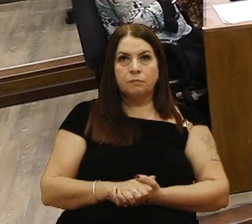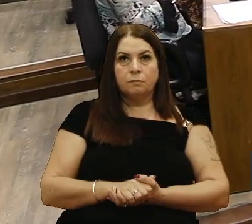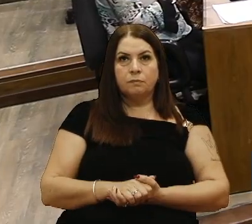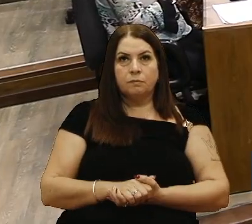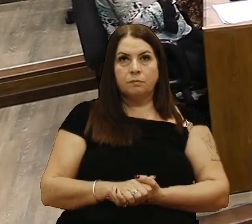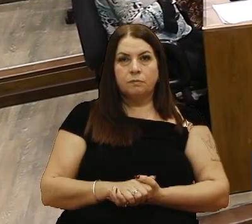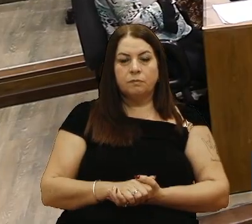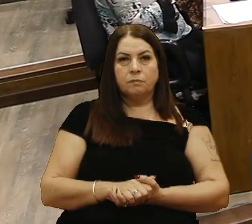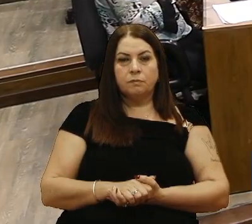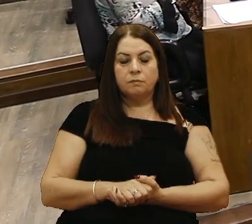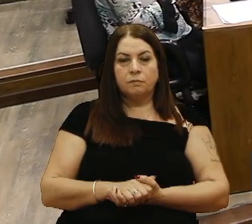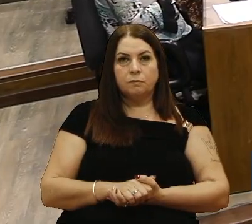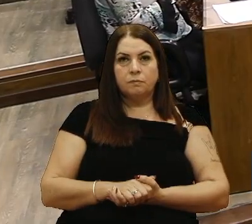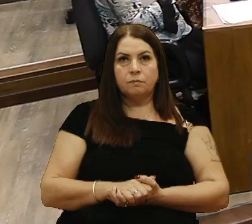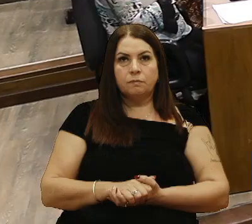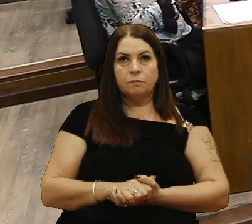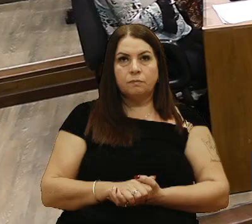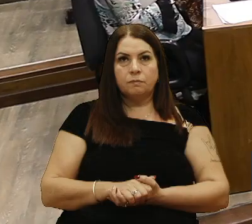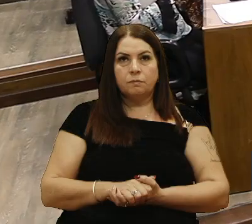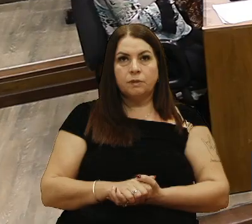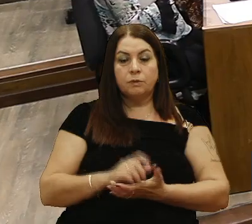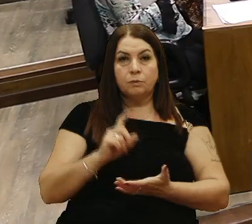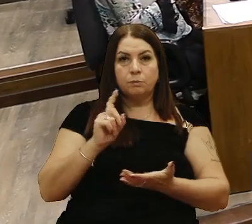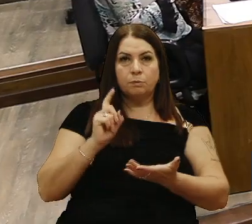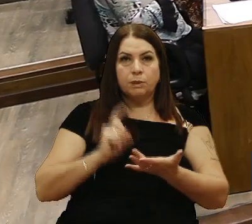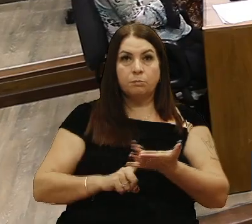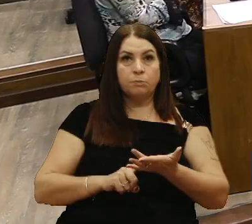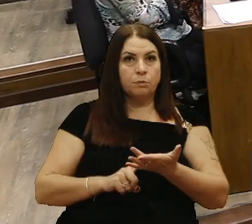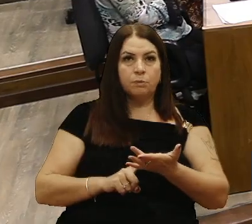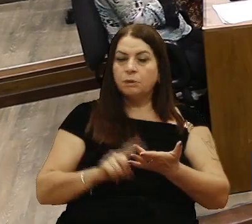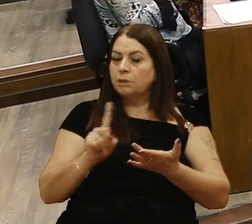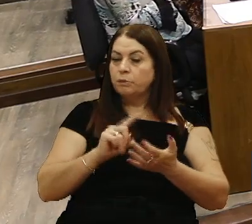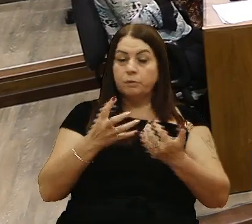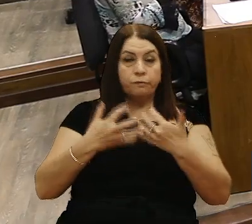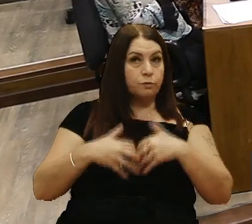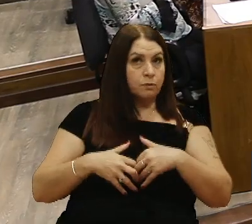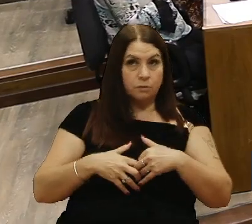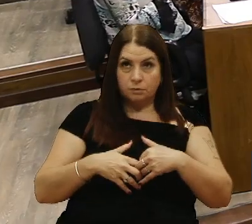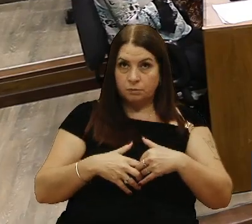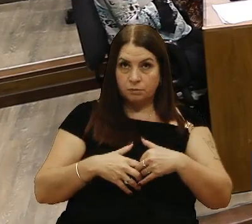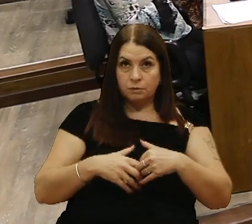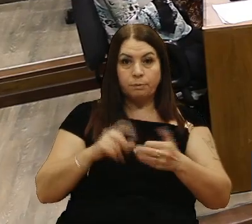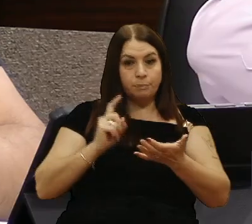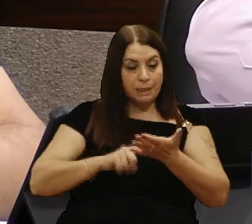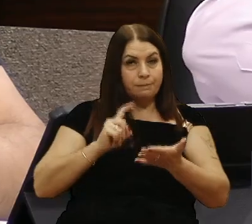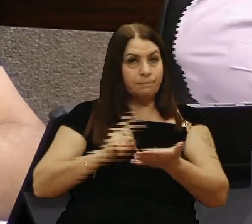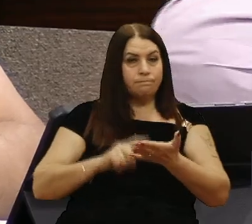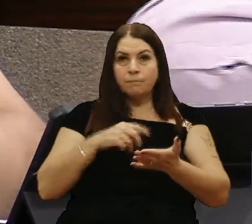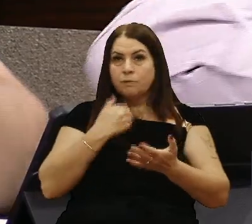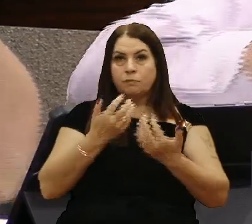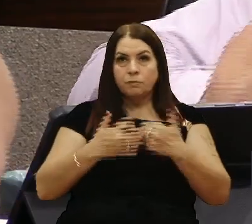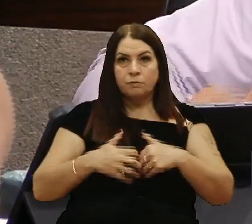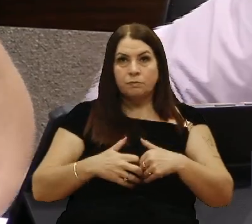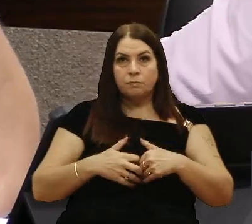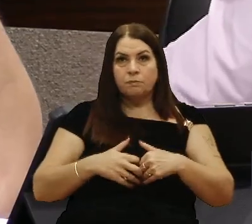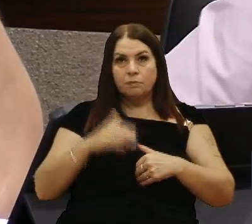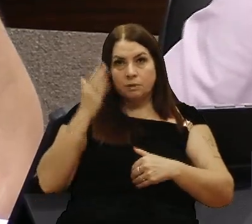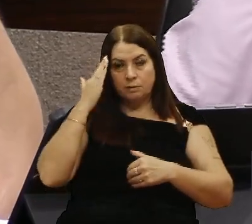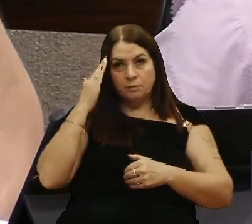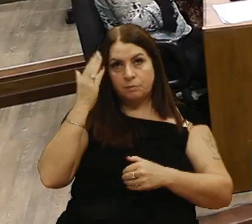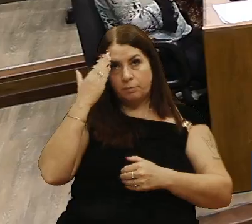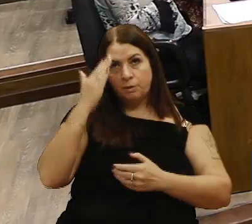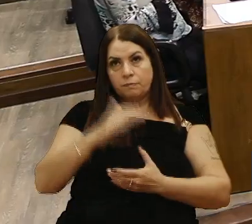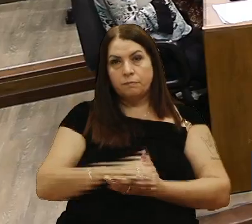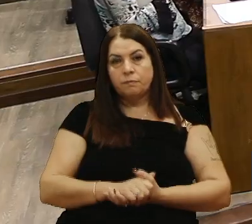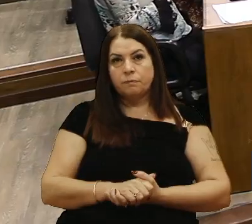eu verifico. Eu fui apertar no dispositivo e não está funcionando. Apertei diversas vezes e ele não está funcionando. Só para o senhor ficar ciente. Obrigado. Tá